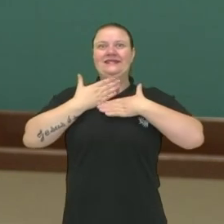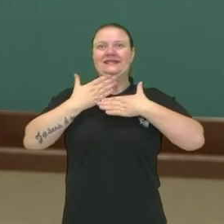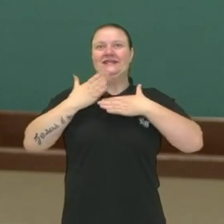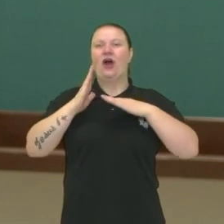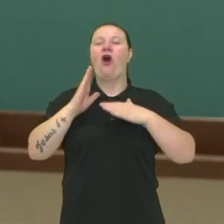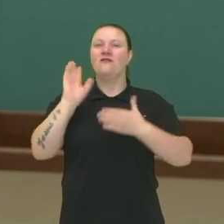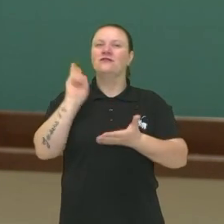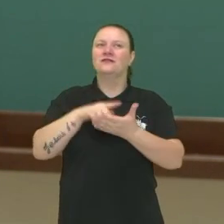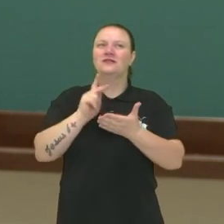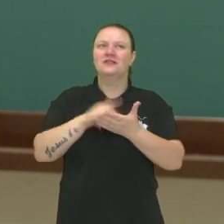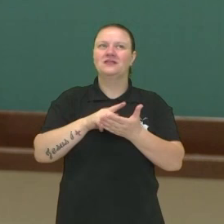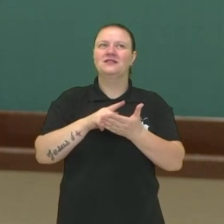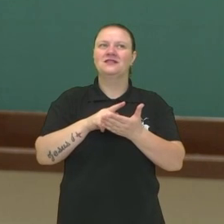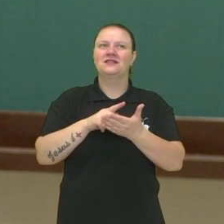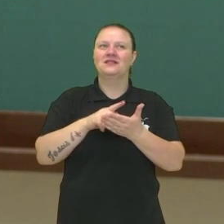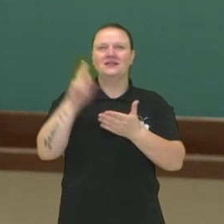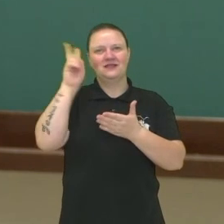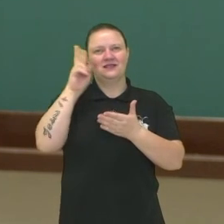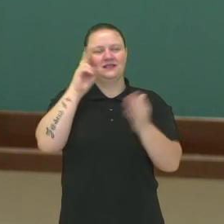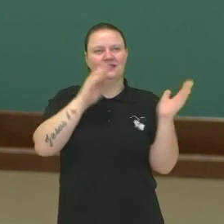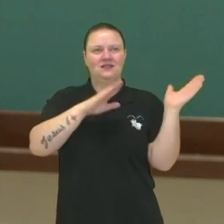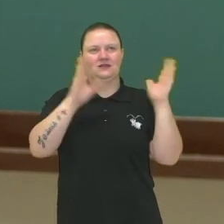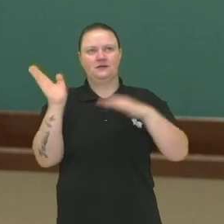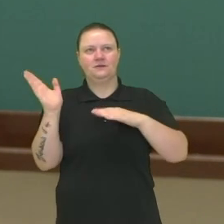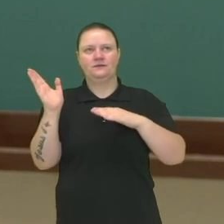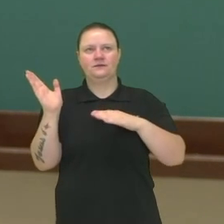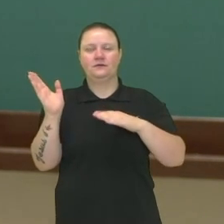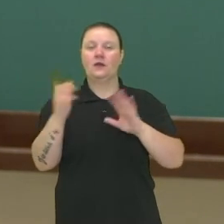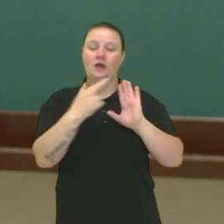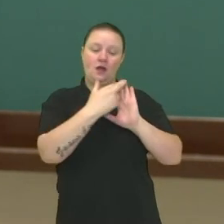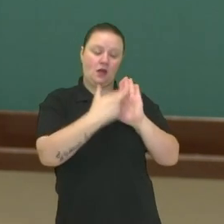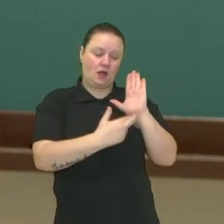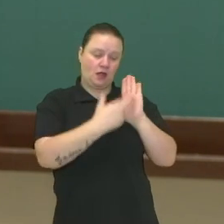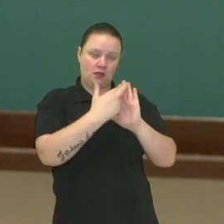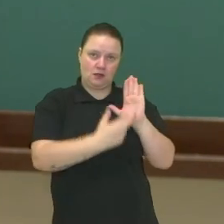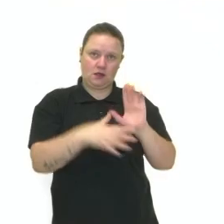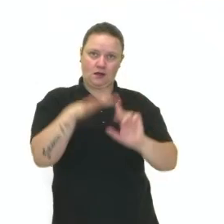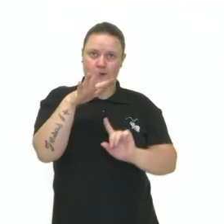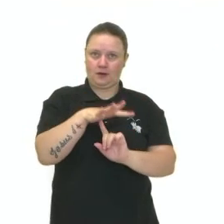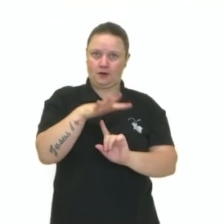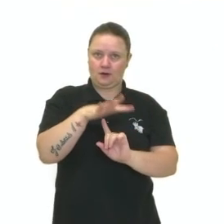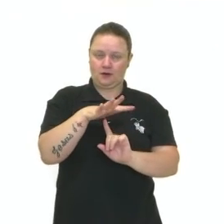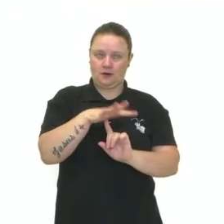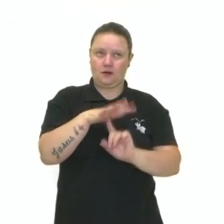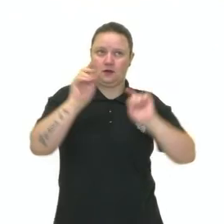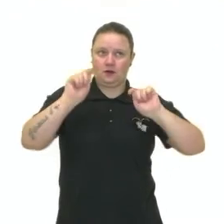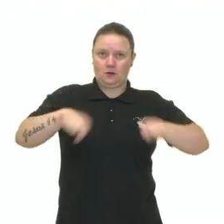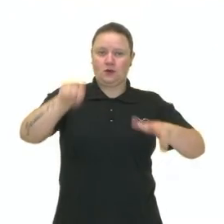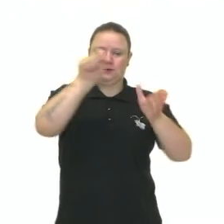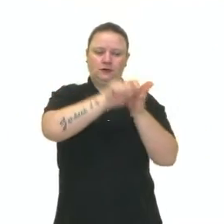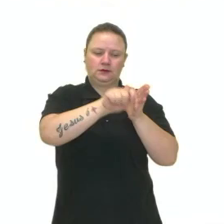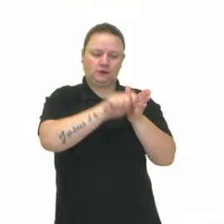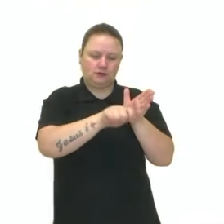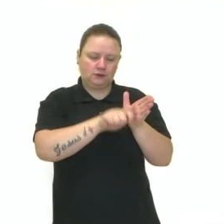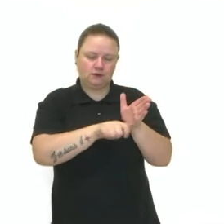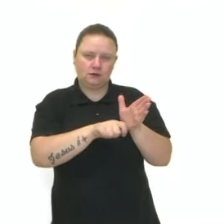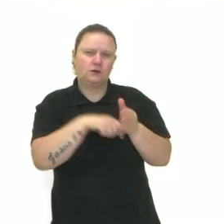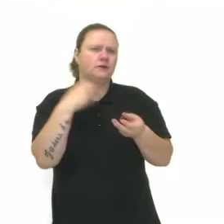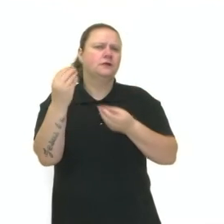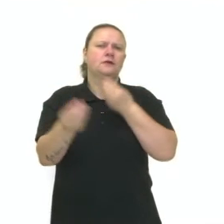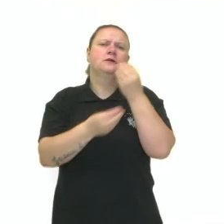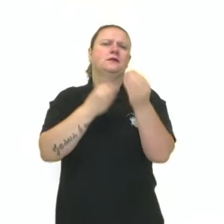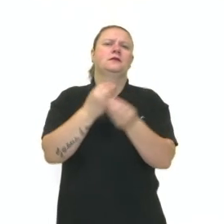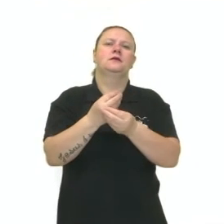história. No Redação Paraná, o que você vai fazer? Você pode escrever um conto. Como você vai